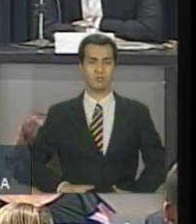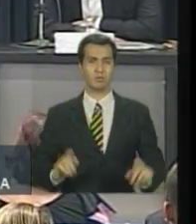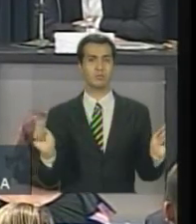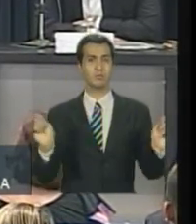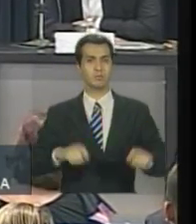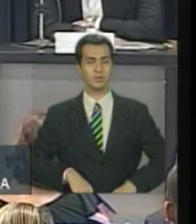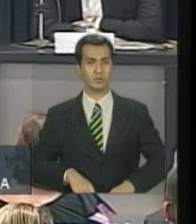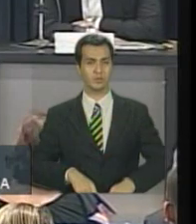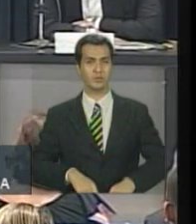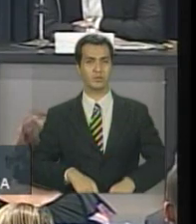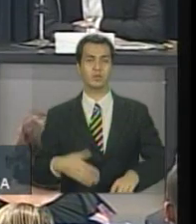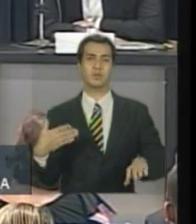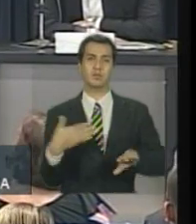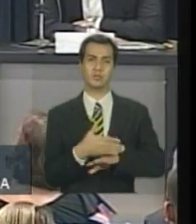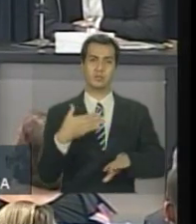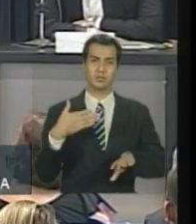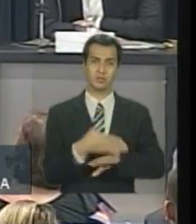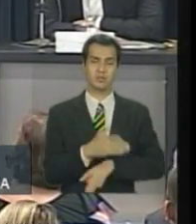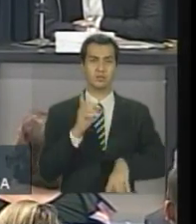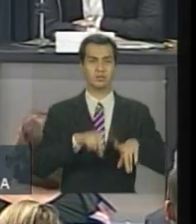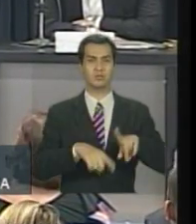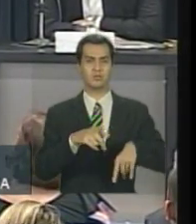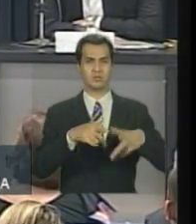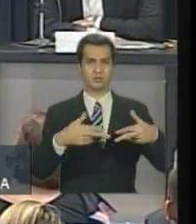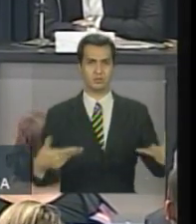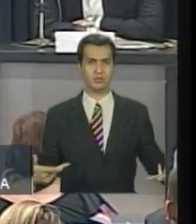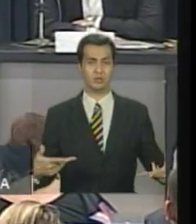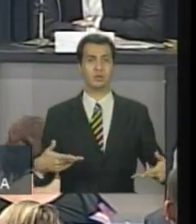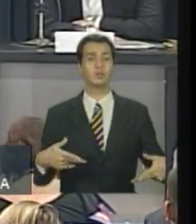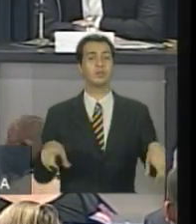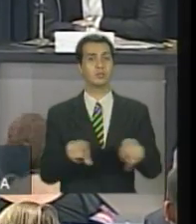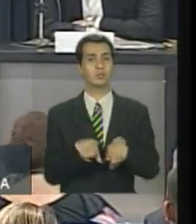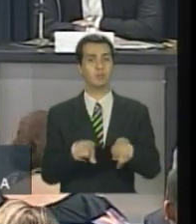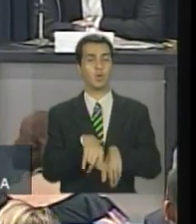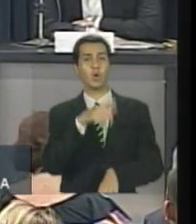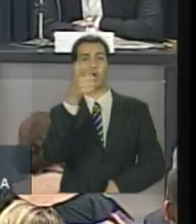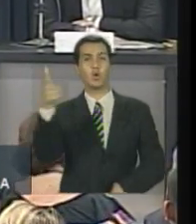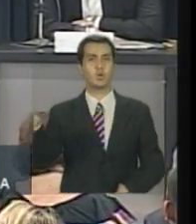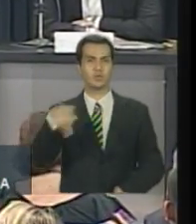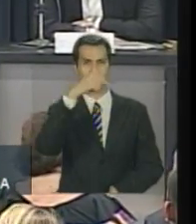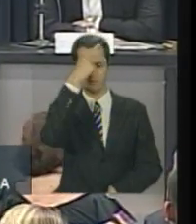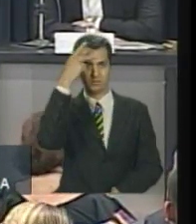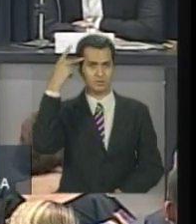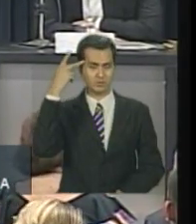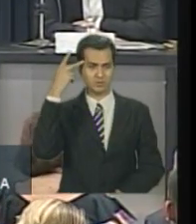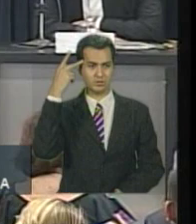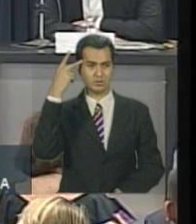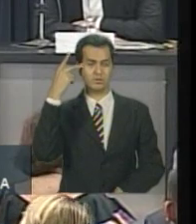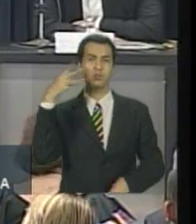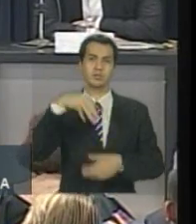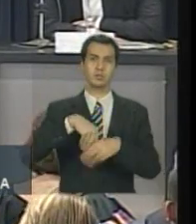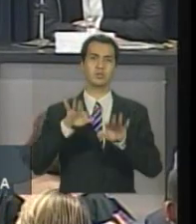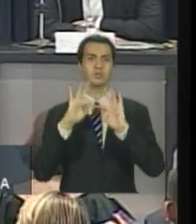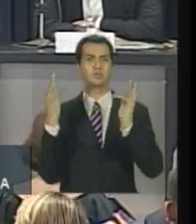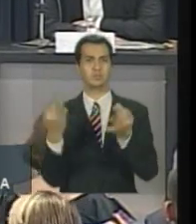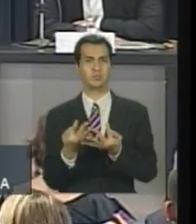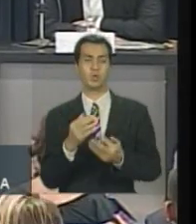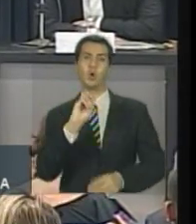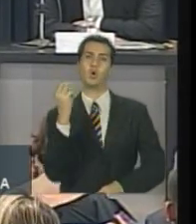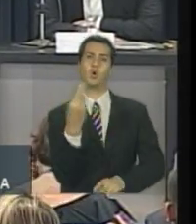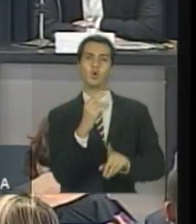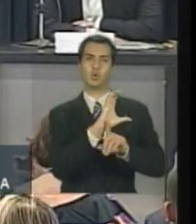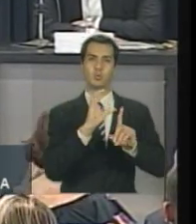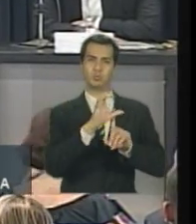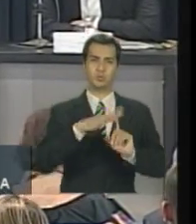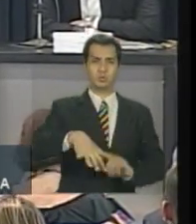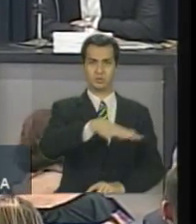aquela que vai acessar estes bens, mas outras pessoas no meio familiar ou na